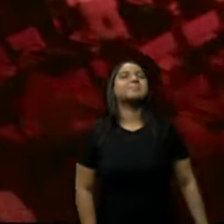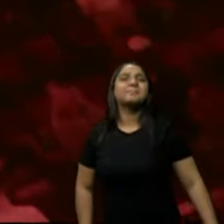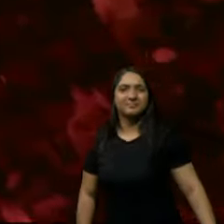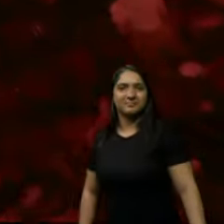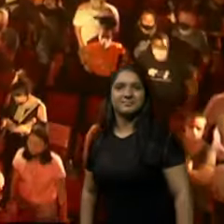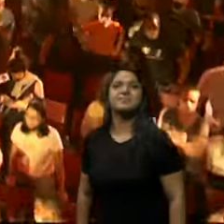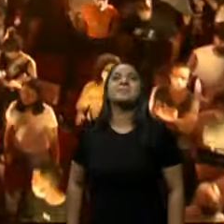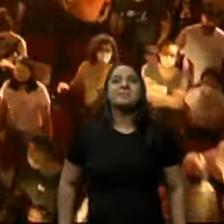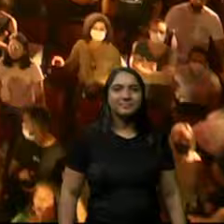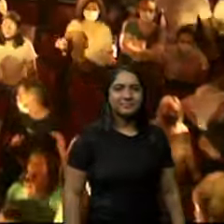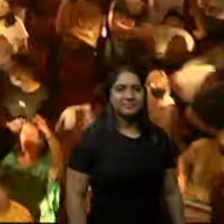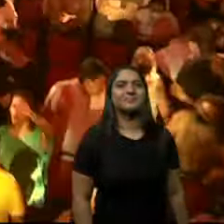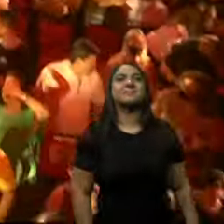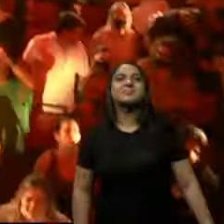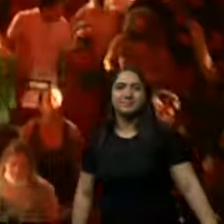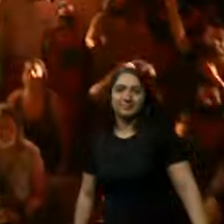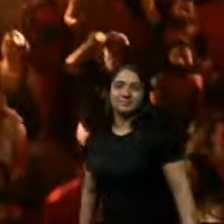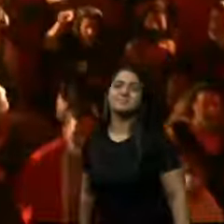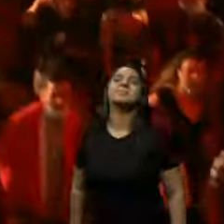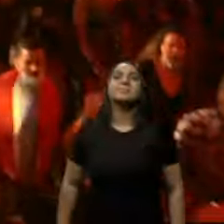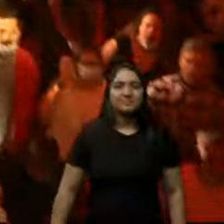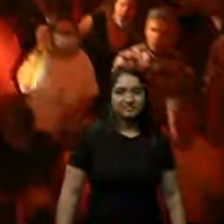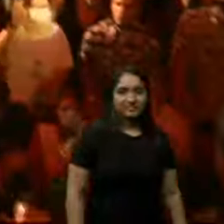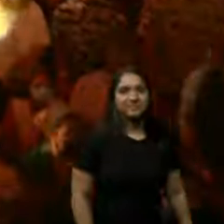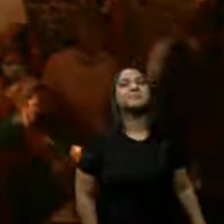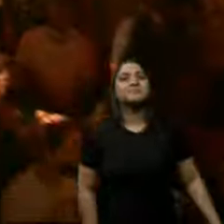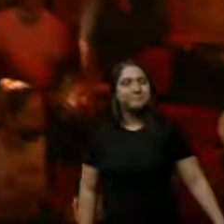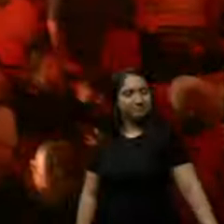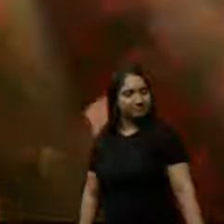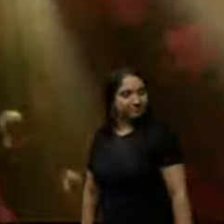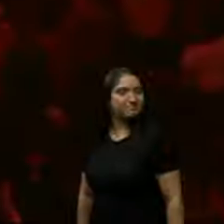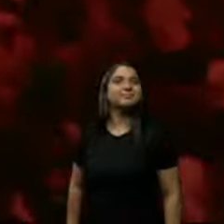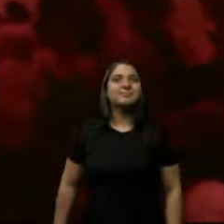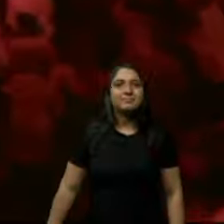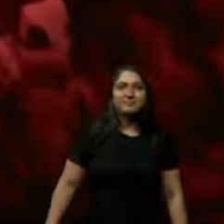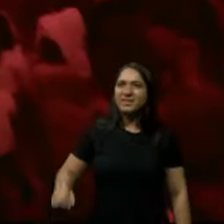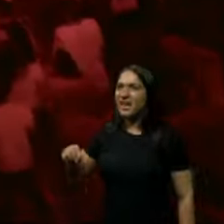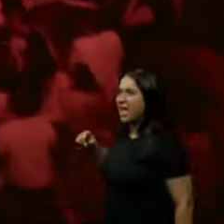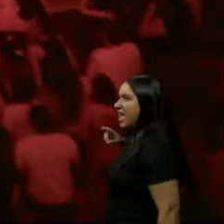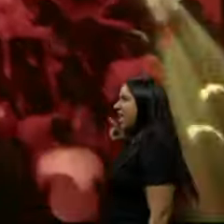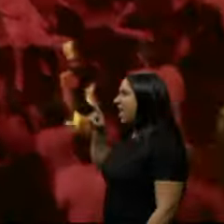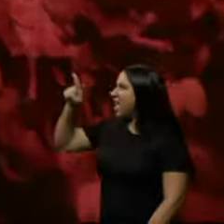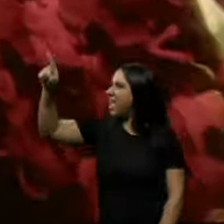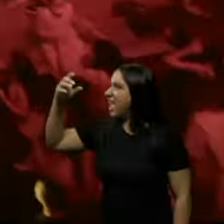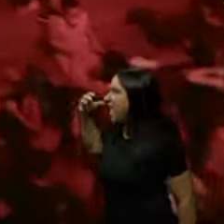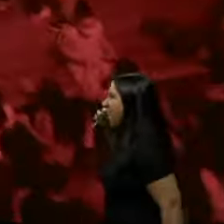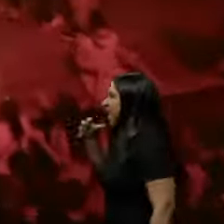E aí E aí E aí